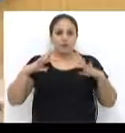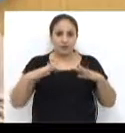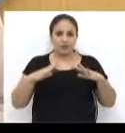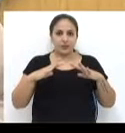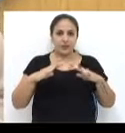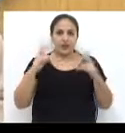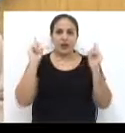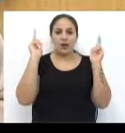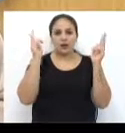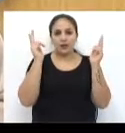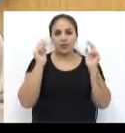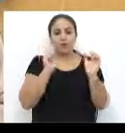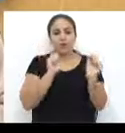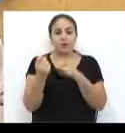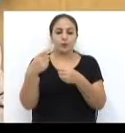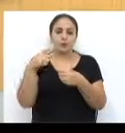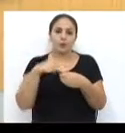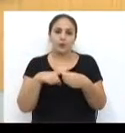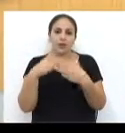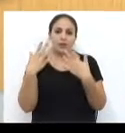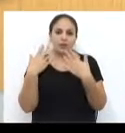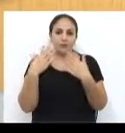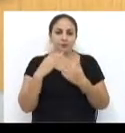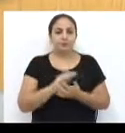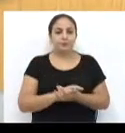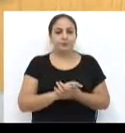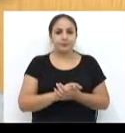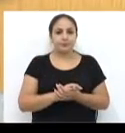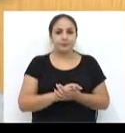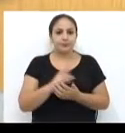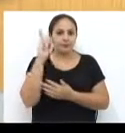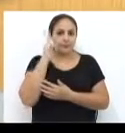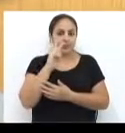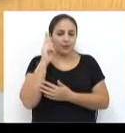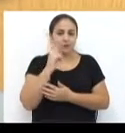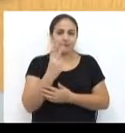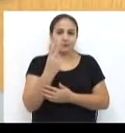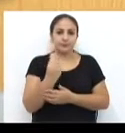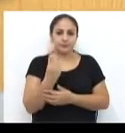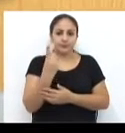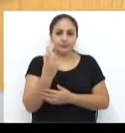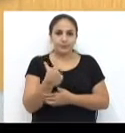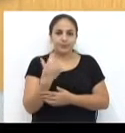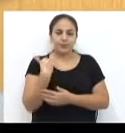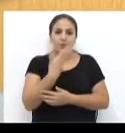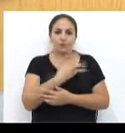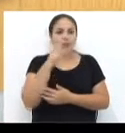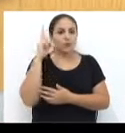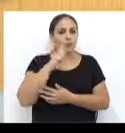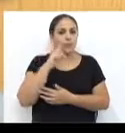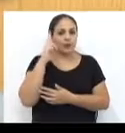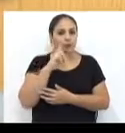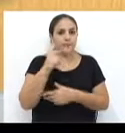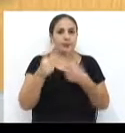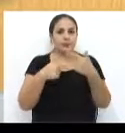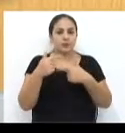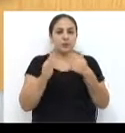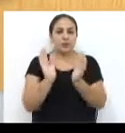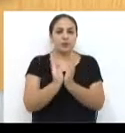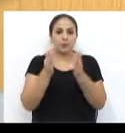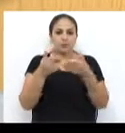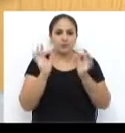o tempo volta a ficar estável. E a seguir, nas reprises de 2016, vamos lembrar o fim dos trabalhos